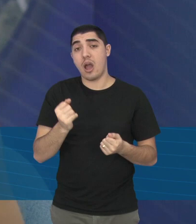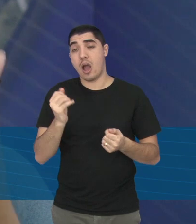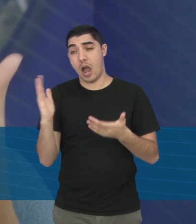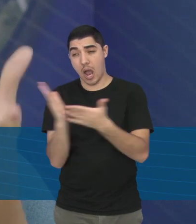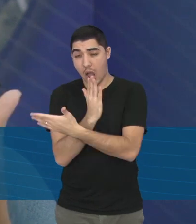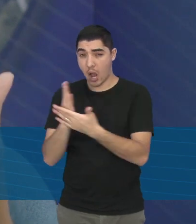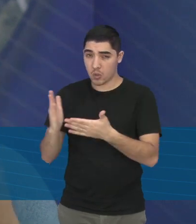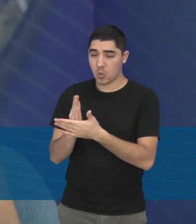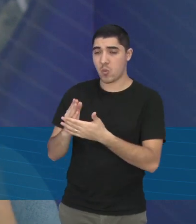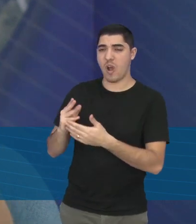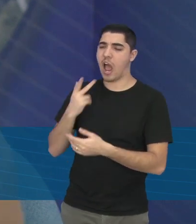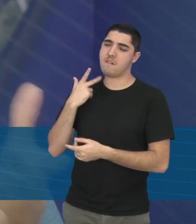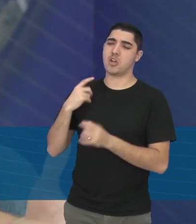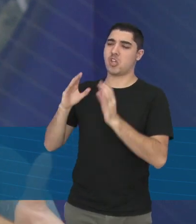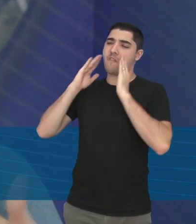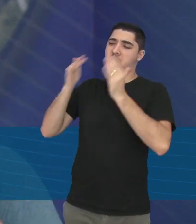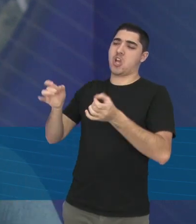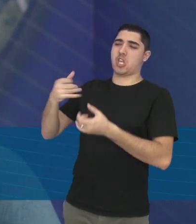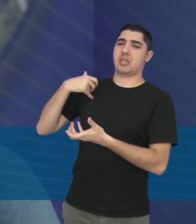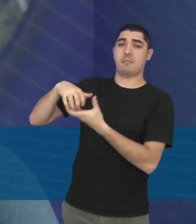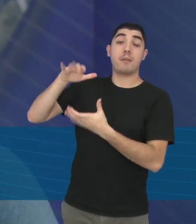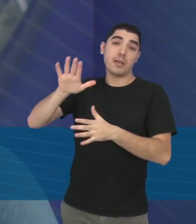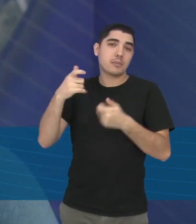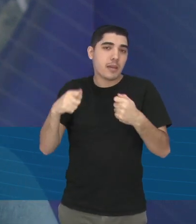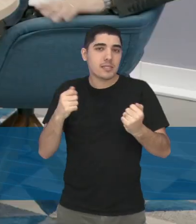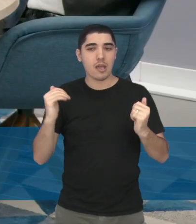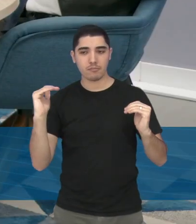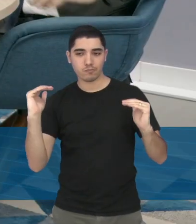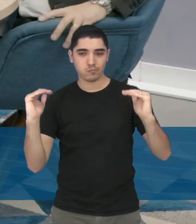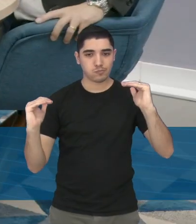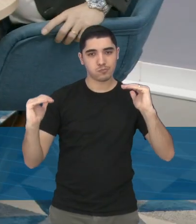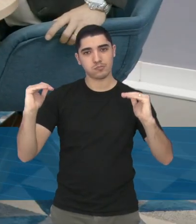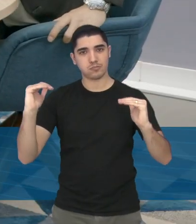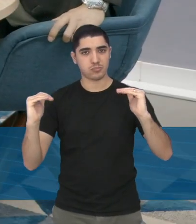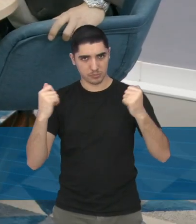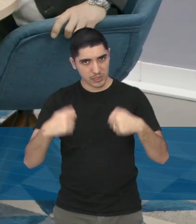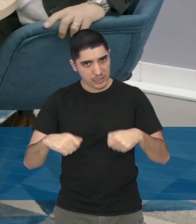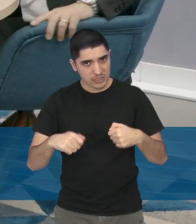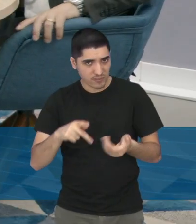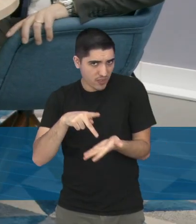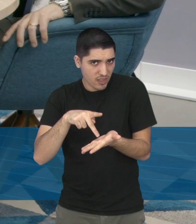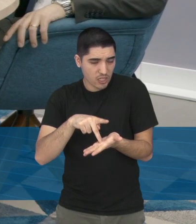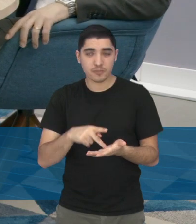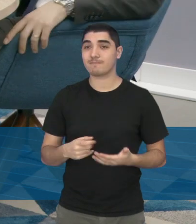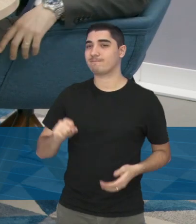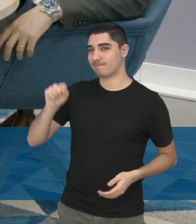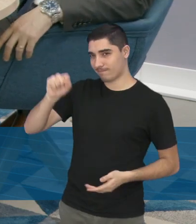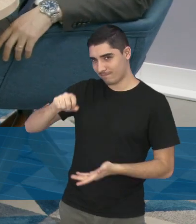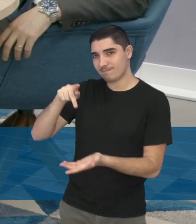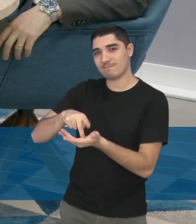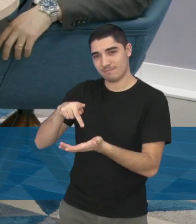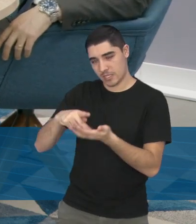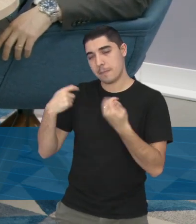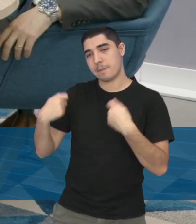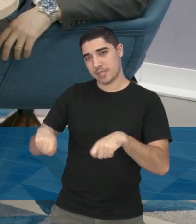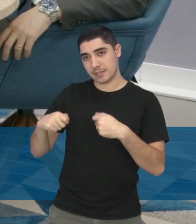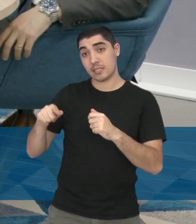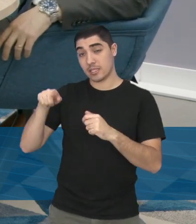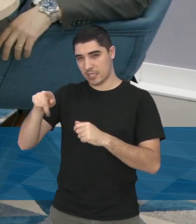defende. Aí a questão é ponderar, né? Como você ponderou no começo, o que tem é o